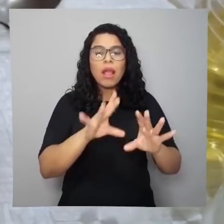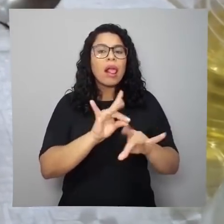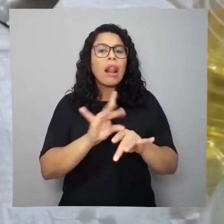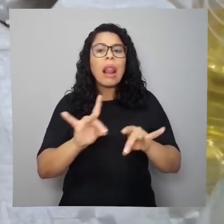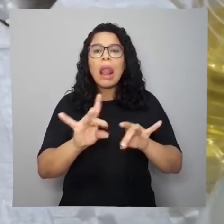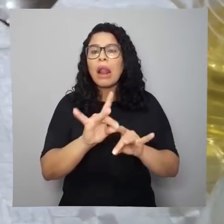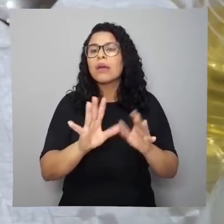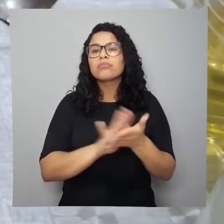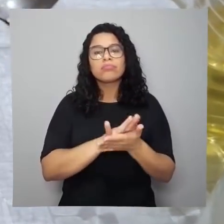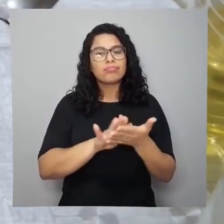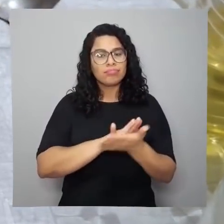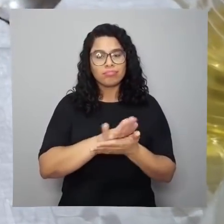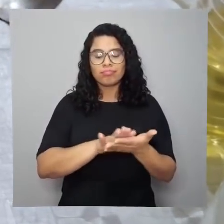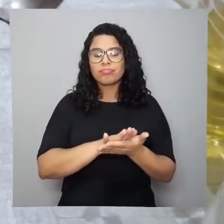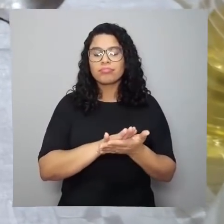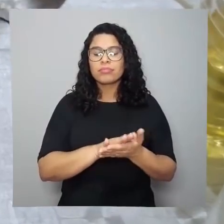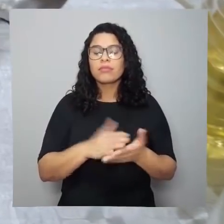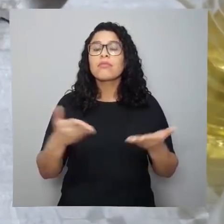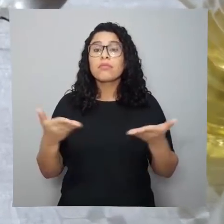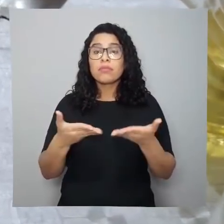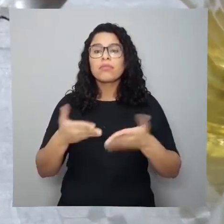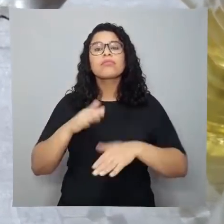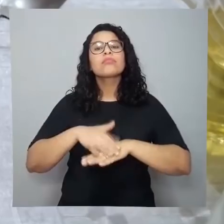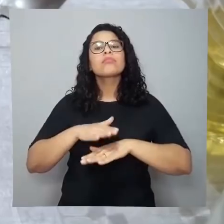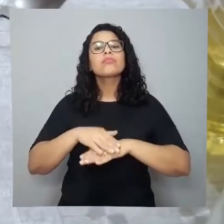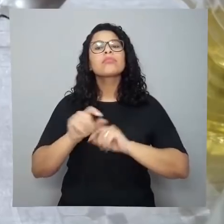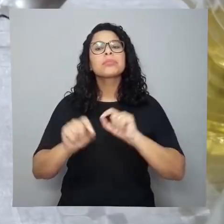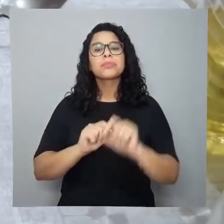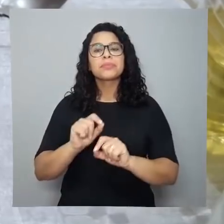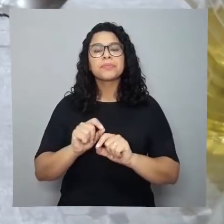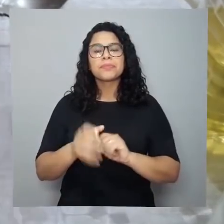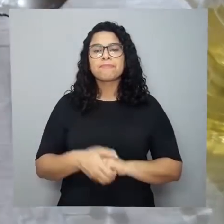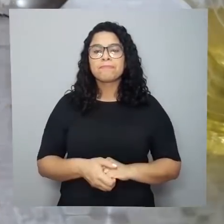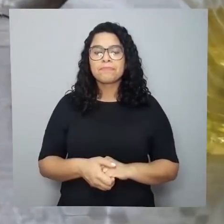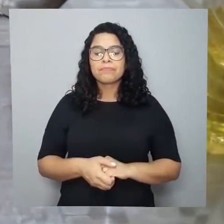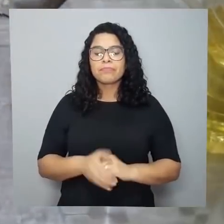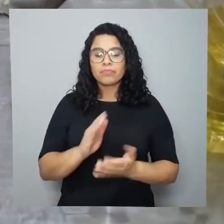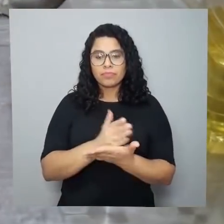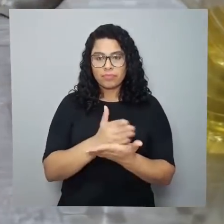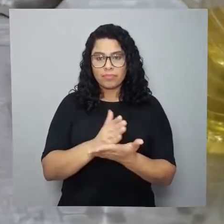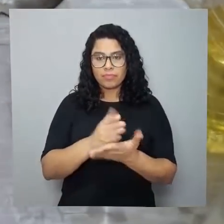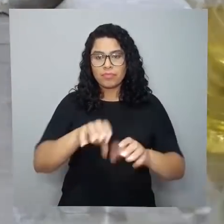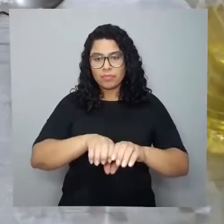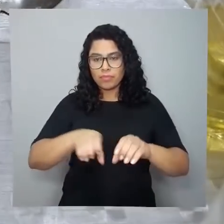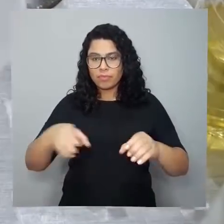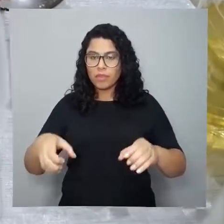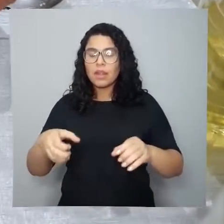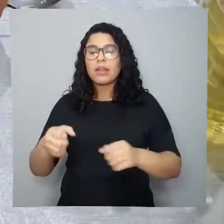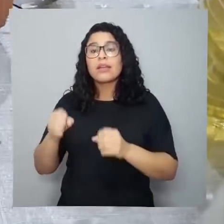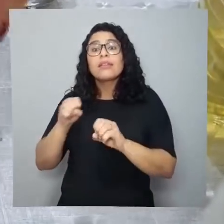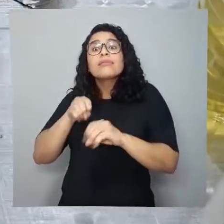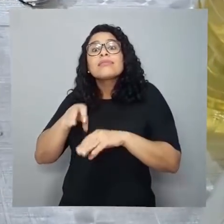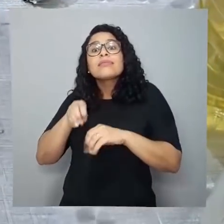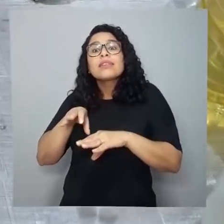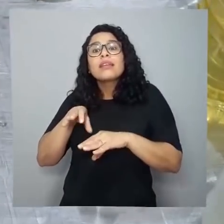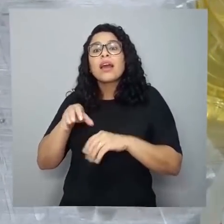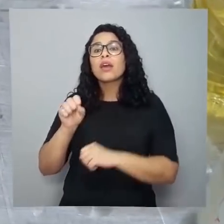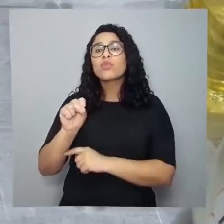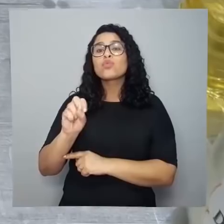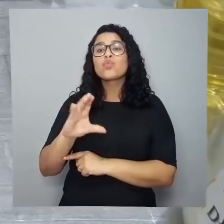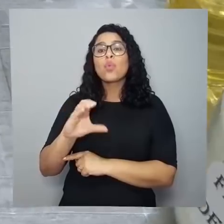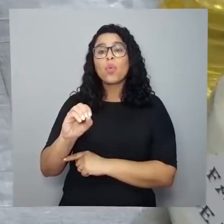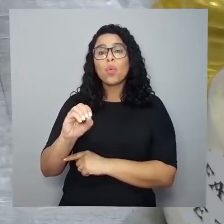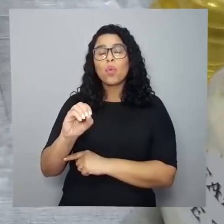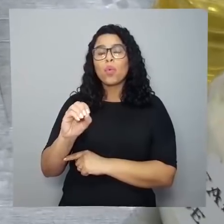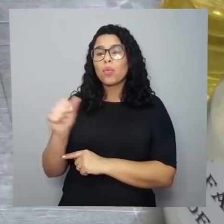na mão. Então, o que eu vou fazer aqui? Eu vou ensinar vocês a colocar o suco em pó para dar